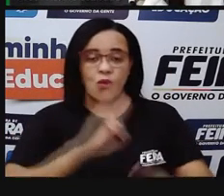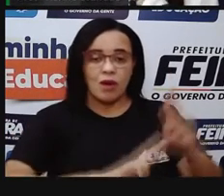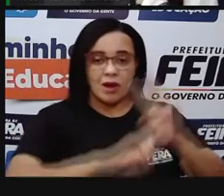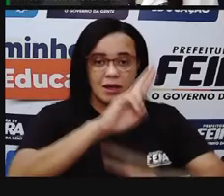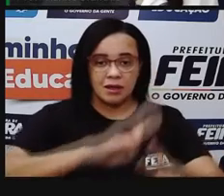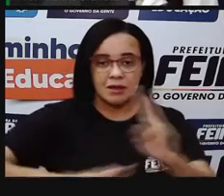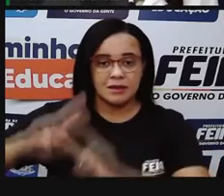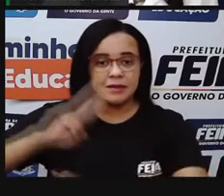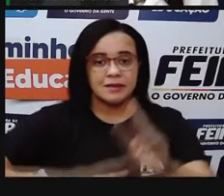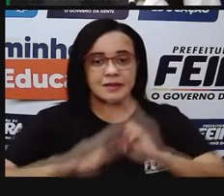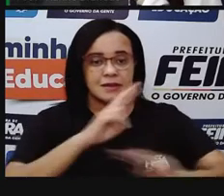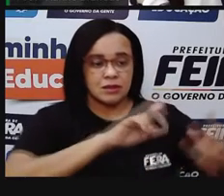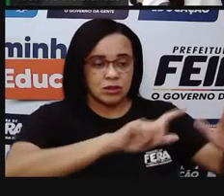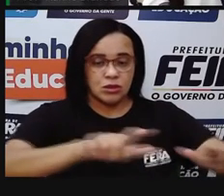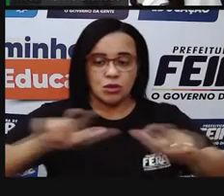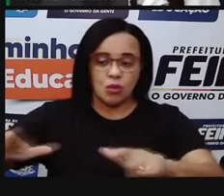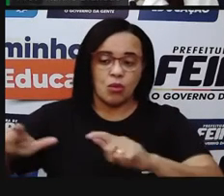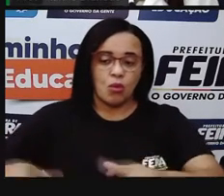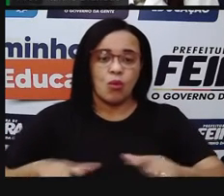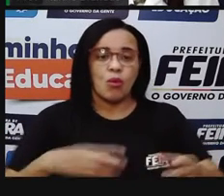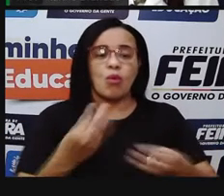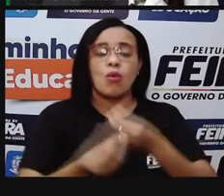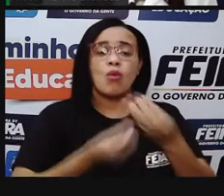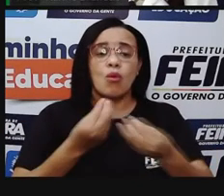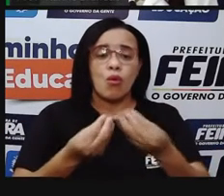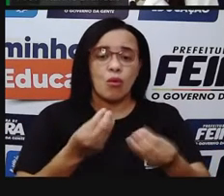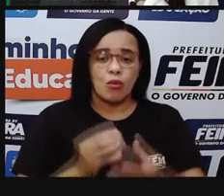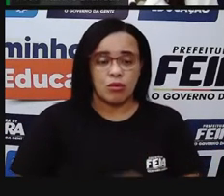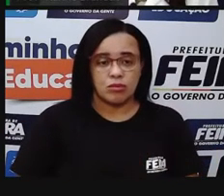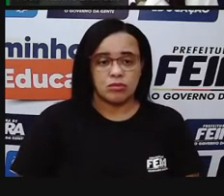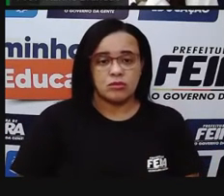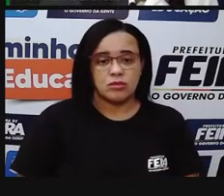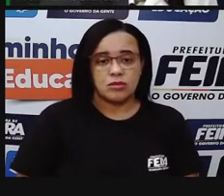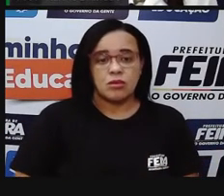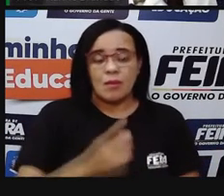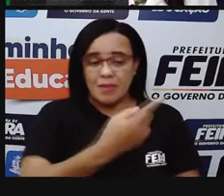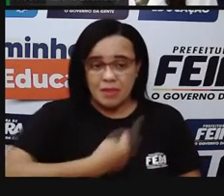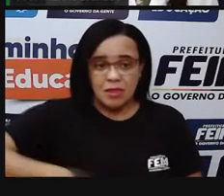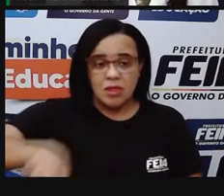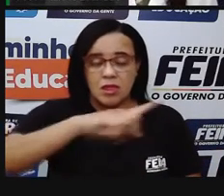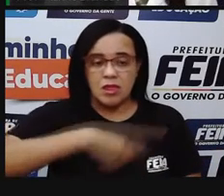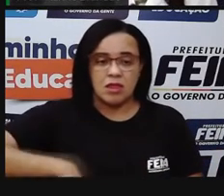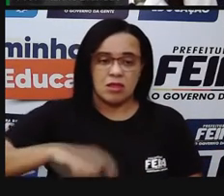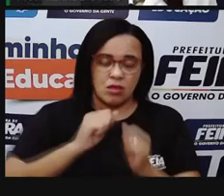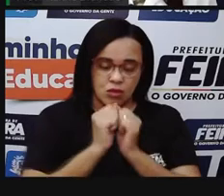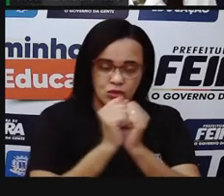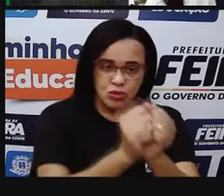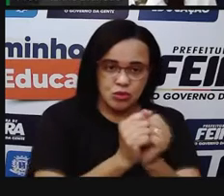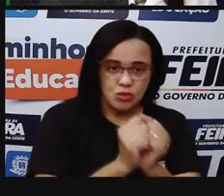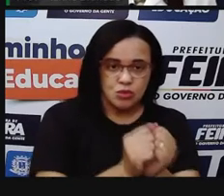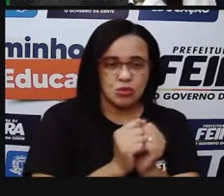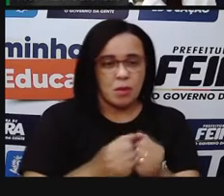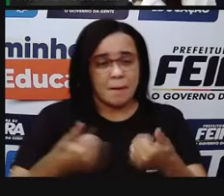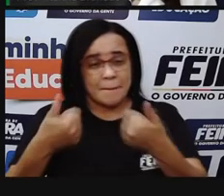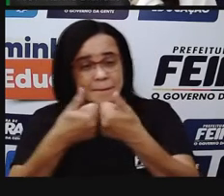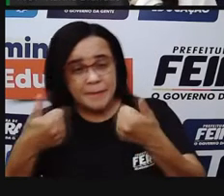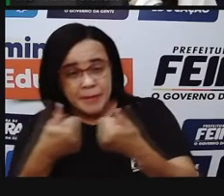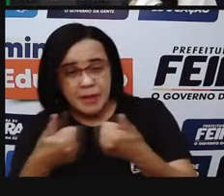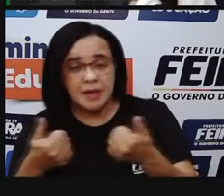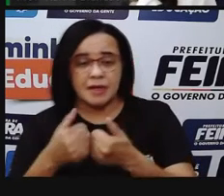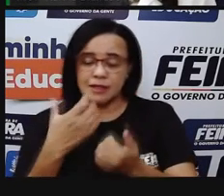diferente, será que nós estamos cada vez mais próximos dessa natureza ou cada vez